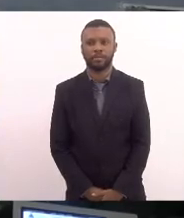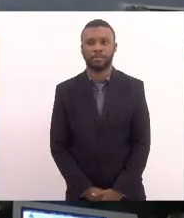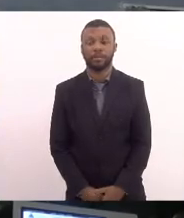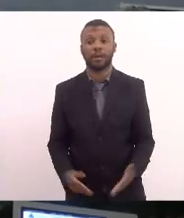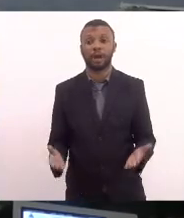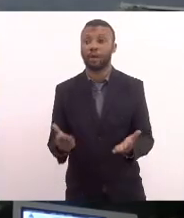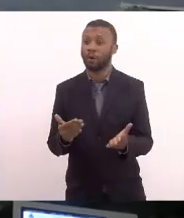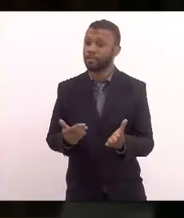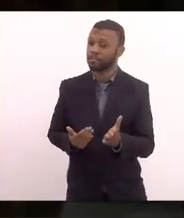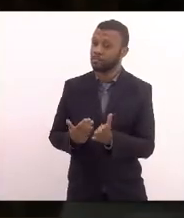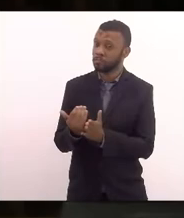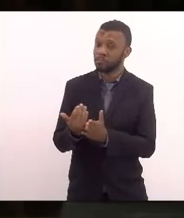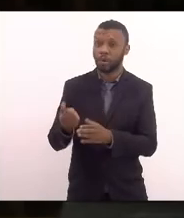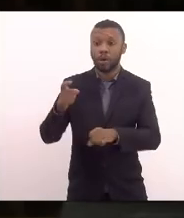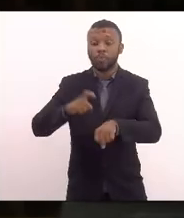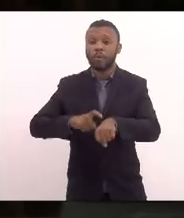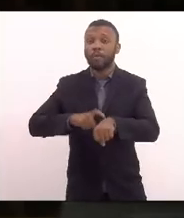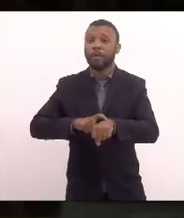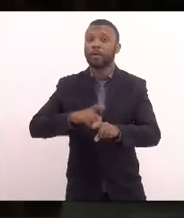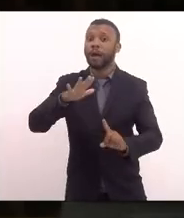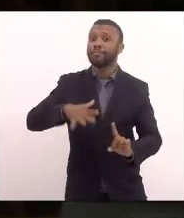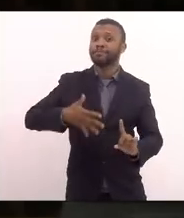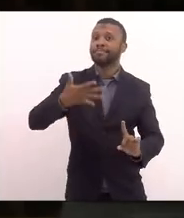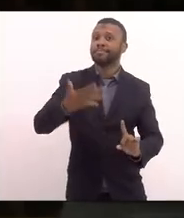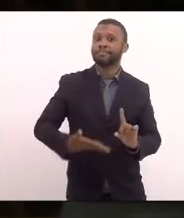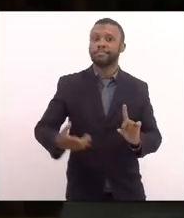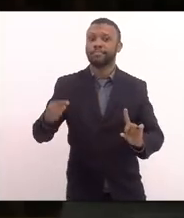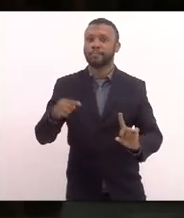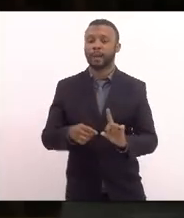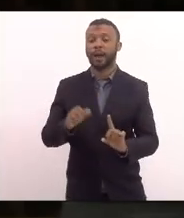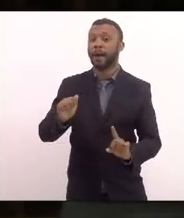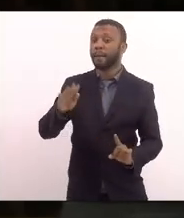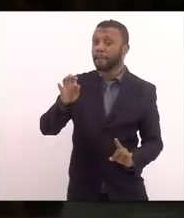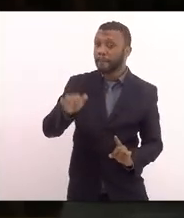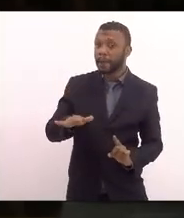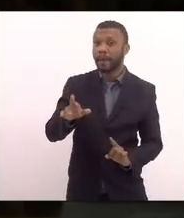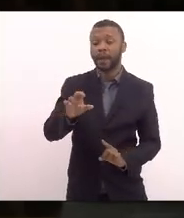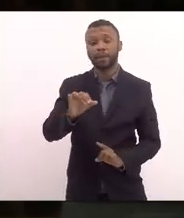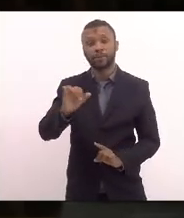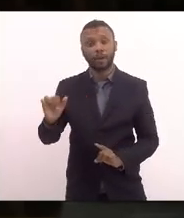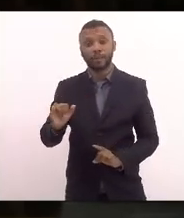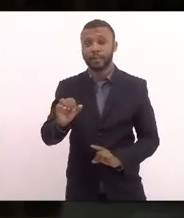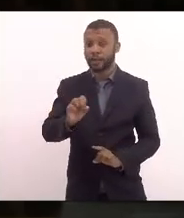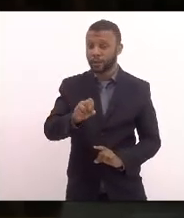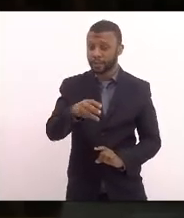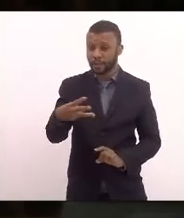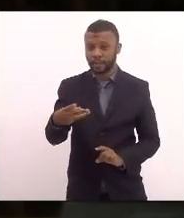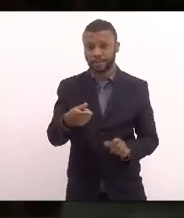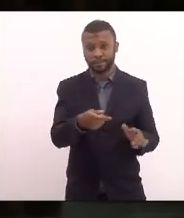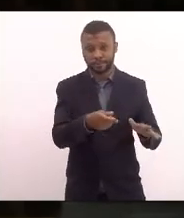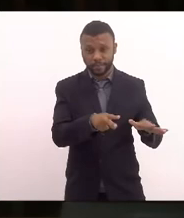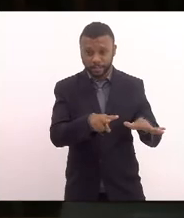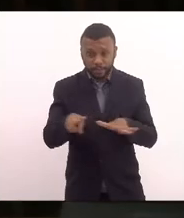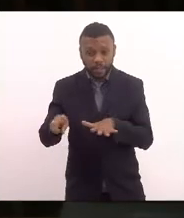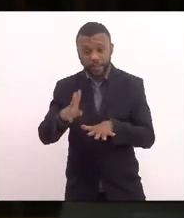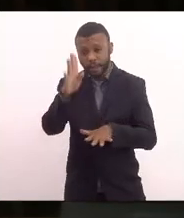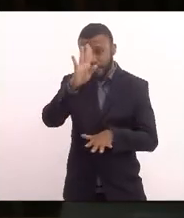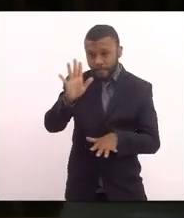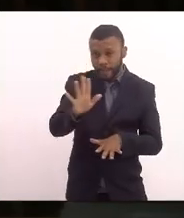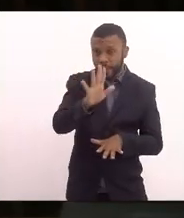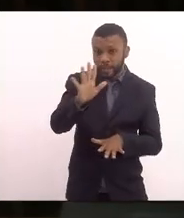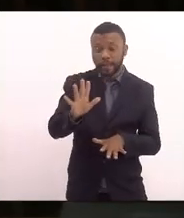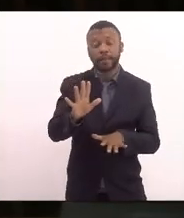Iniciaremos neste momento a homenagem magna da ABEM-RJ na 83ª Semana Brasileira de Enfermagem